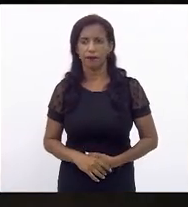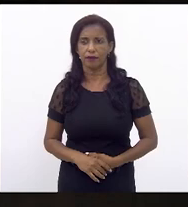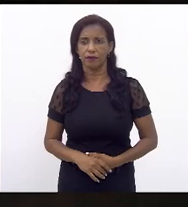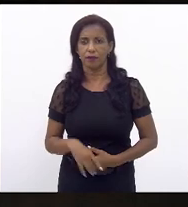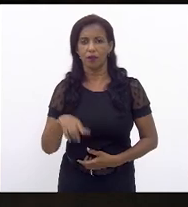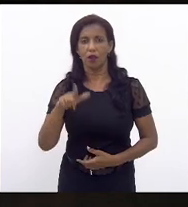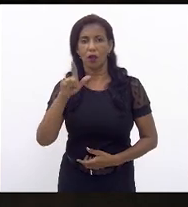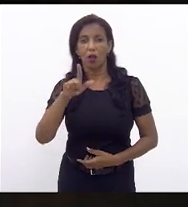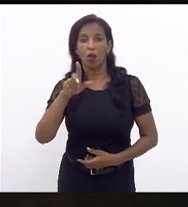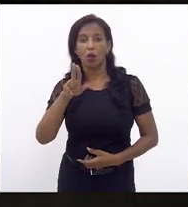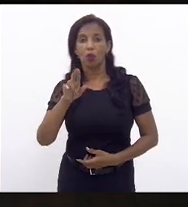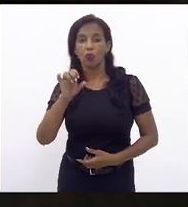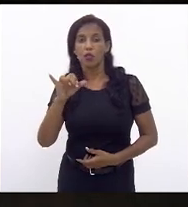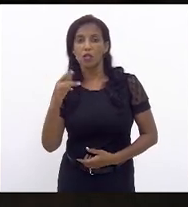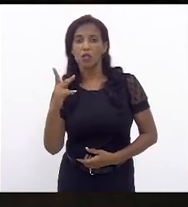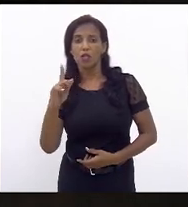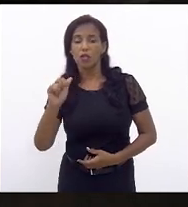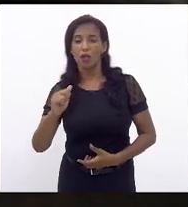Deputada Lucinha.